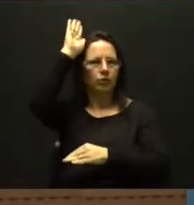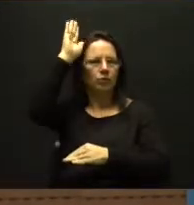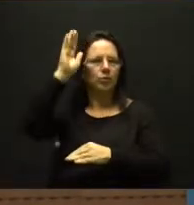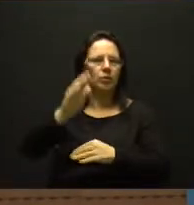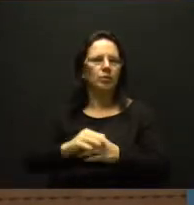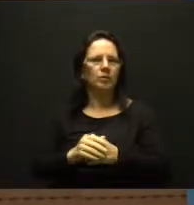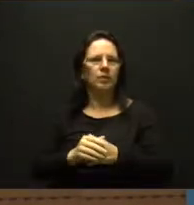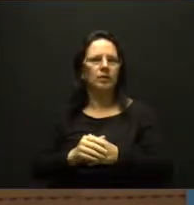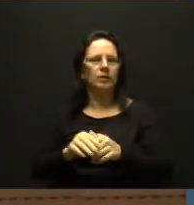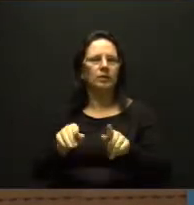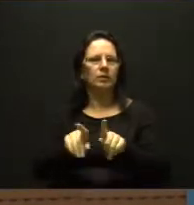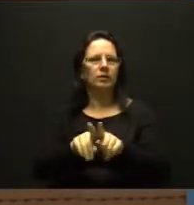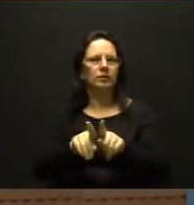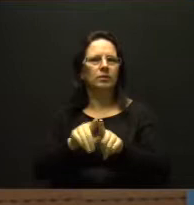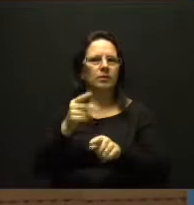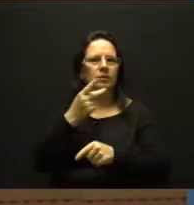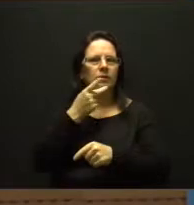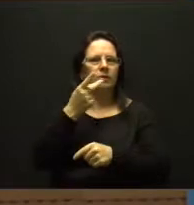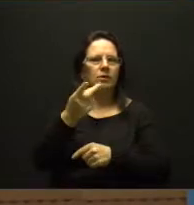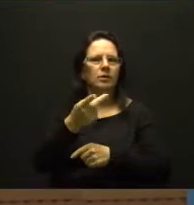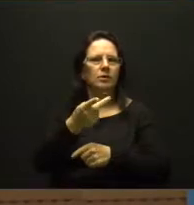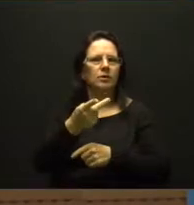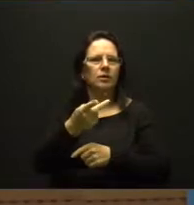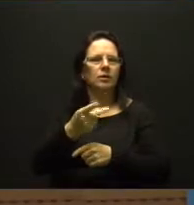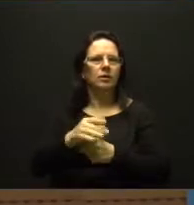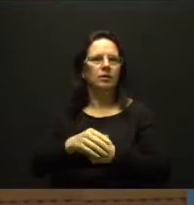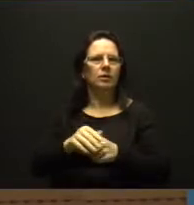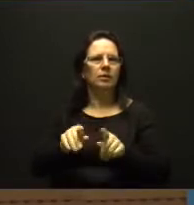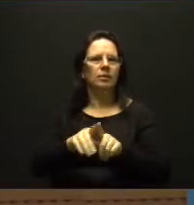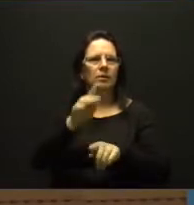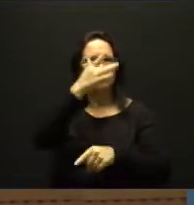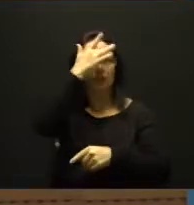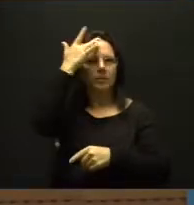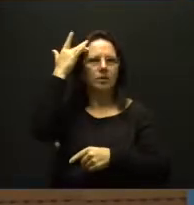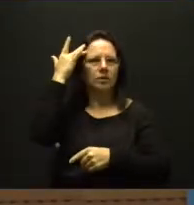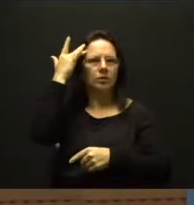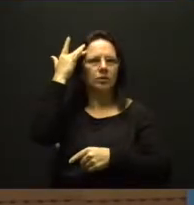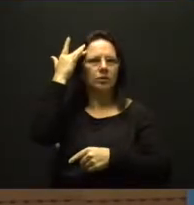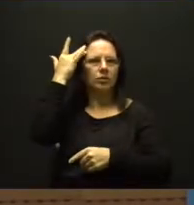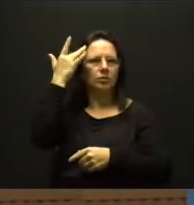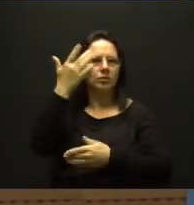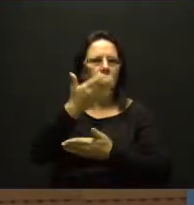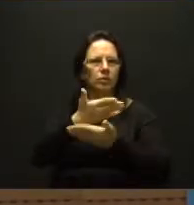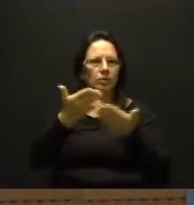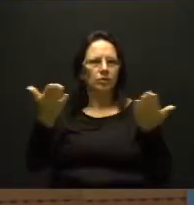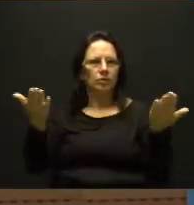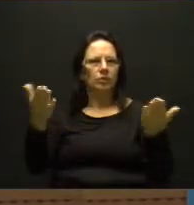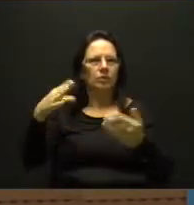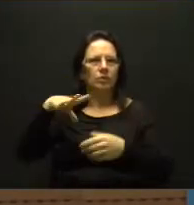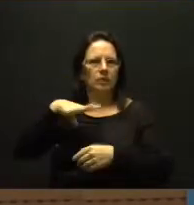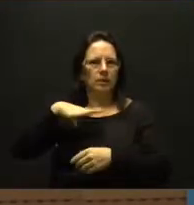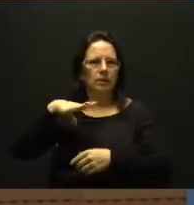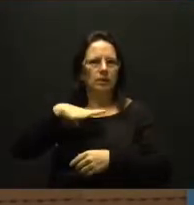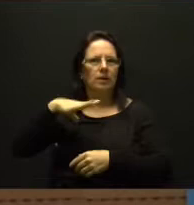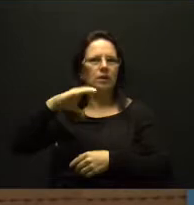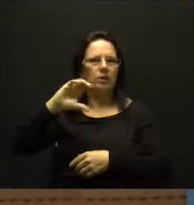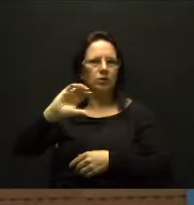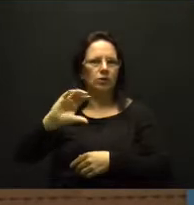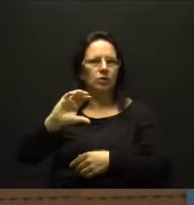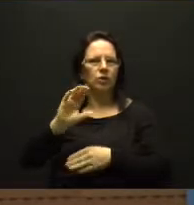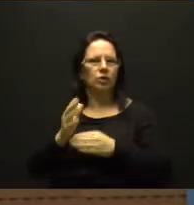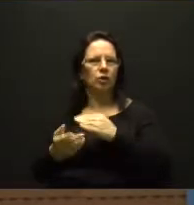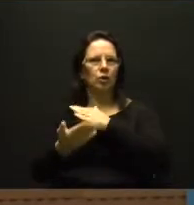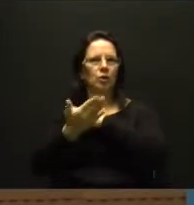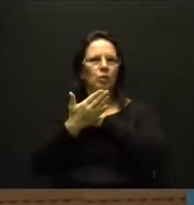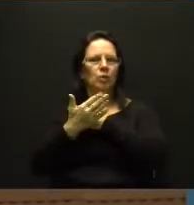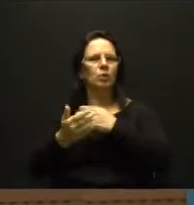e dizer que nos engrandece ter pessoas como vocês a nossa comarca que lutam para defender nossa vida